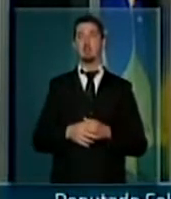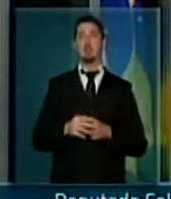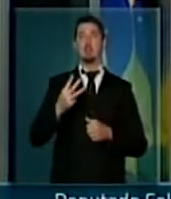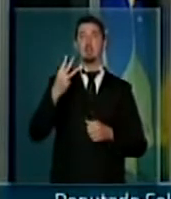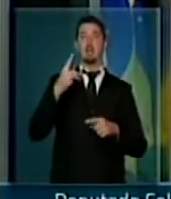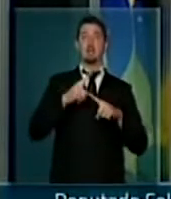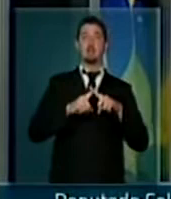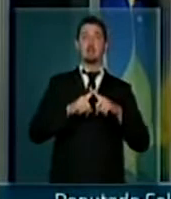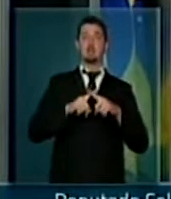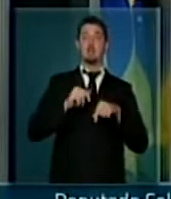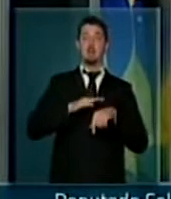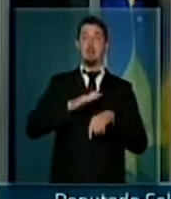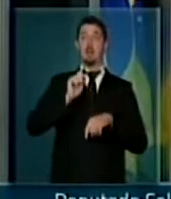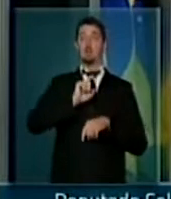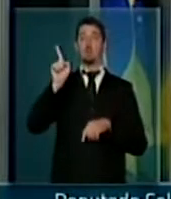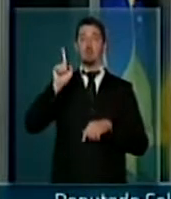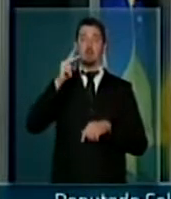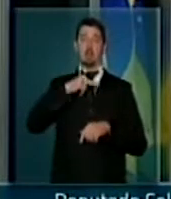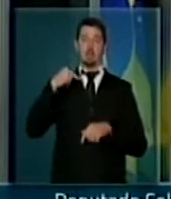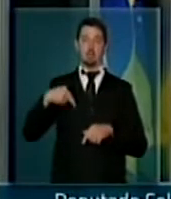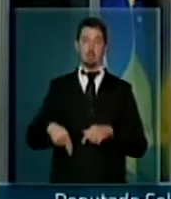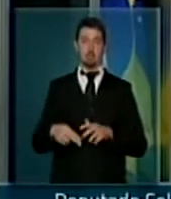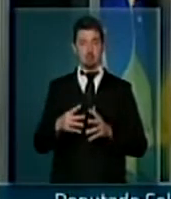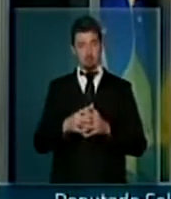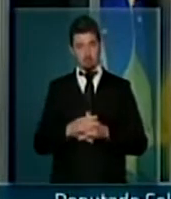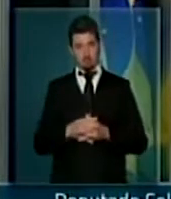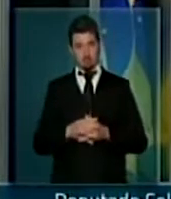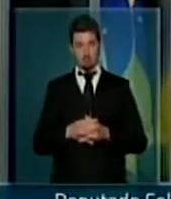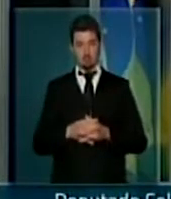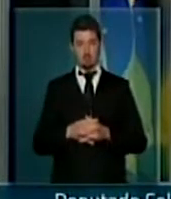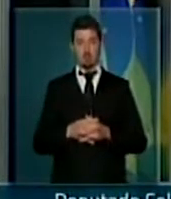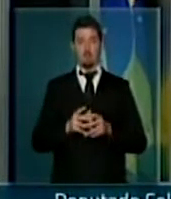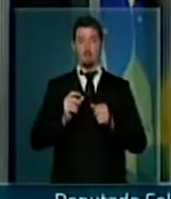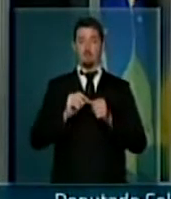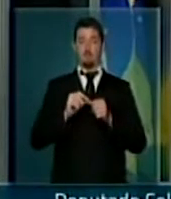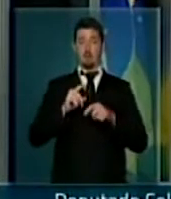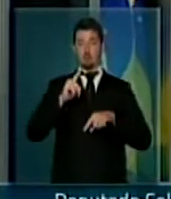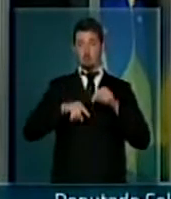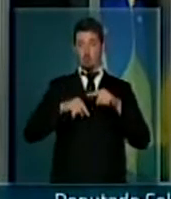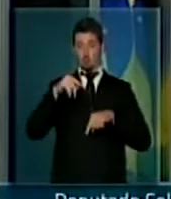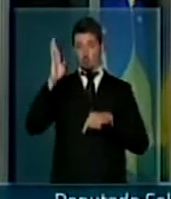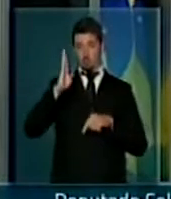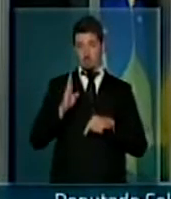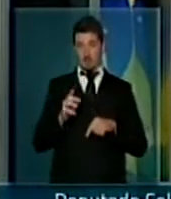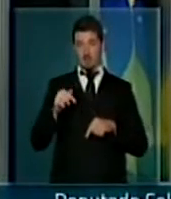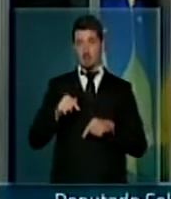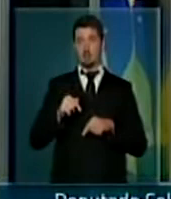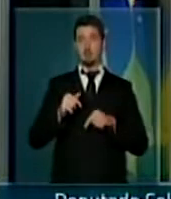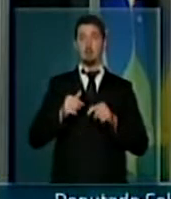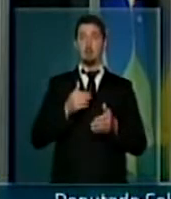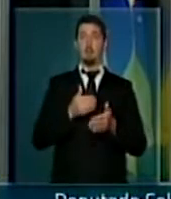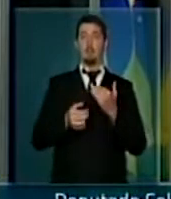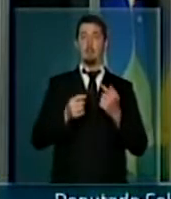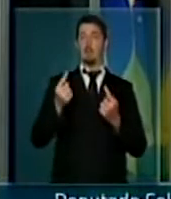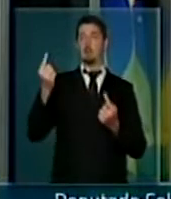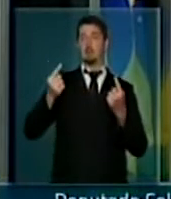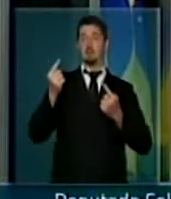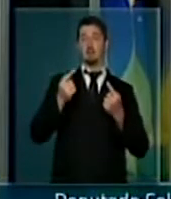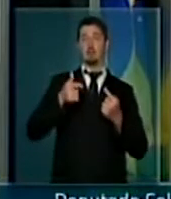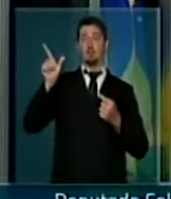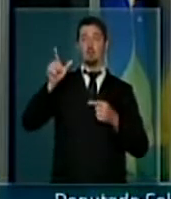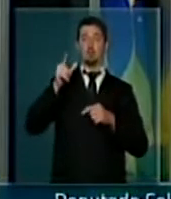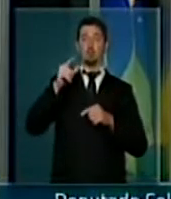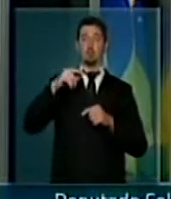3 vezes mais que a da China, colocando o produto nacional em grande desvantagem no